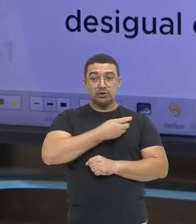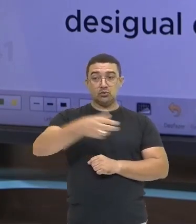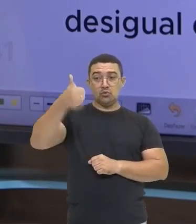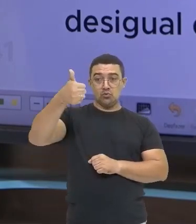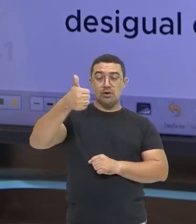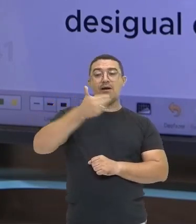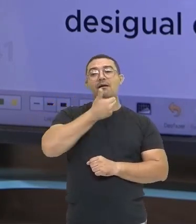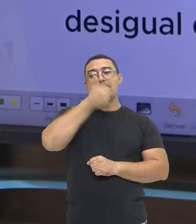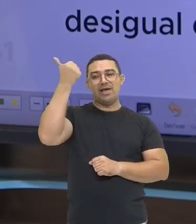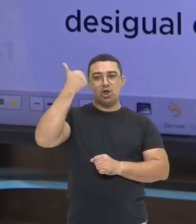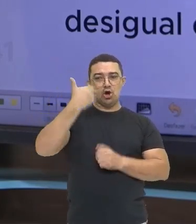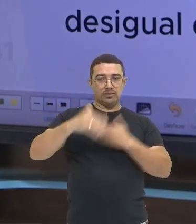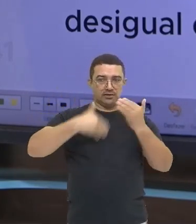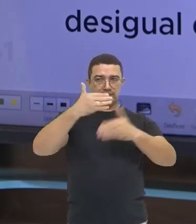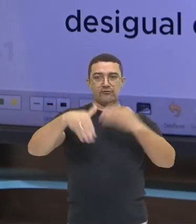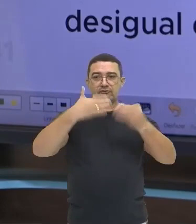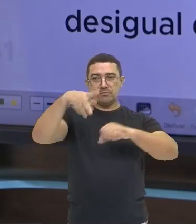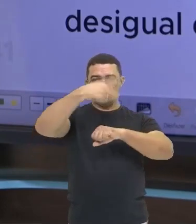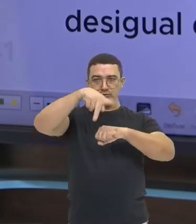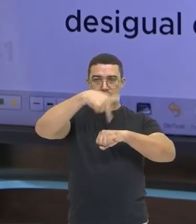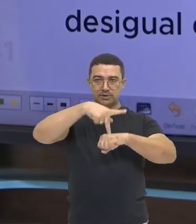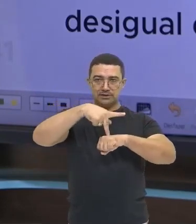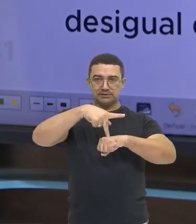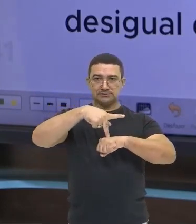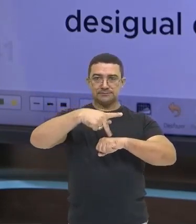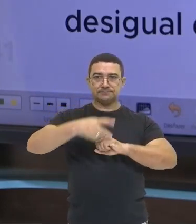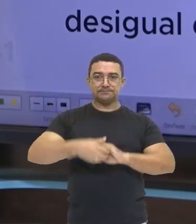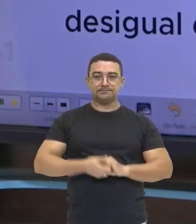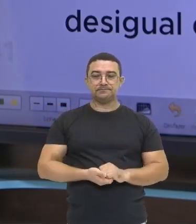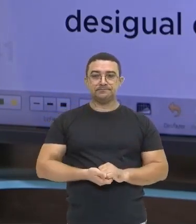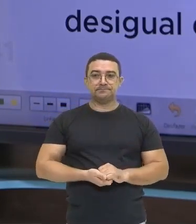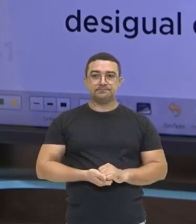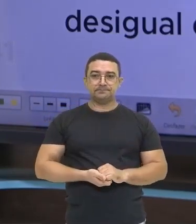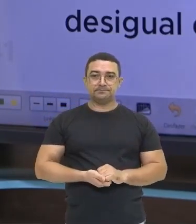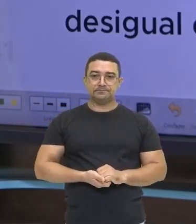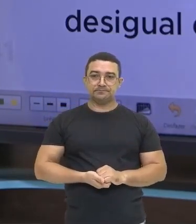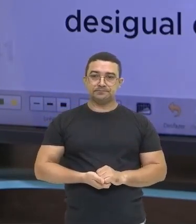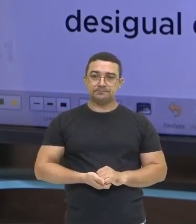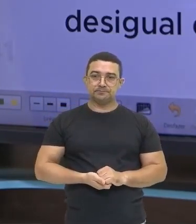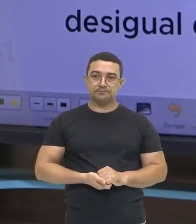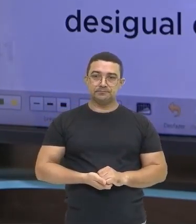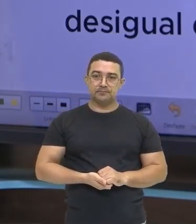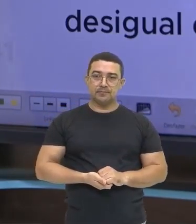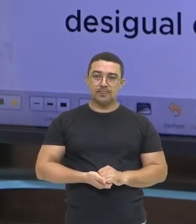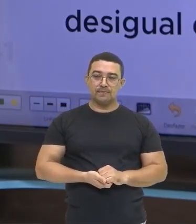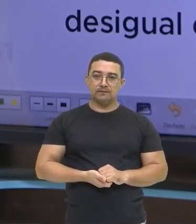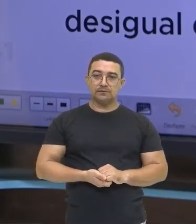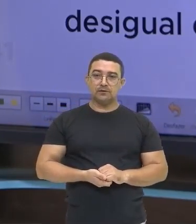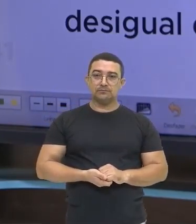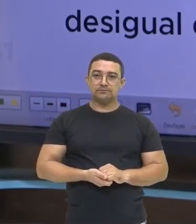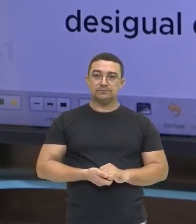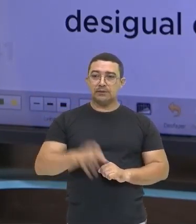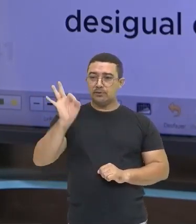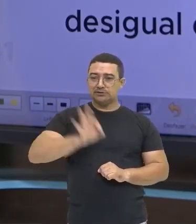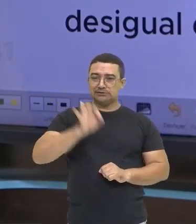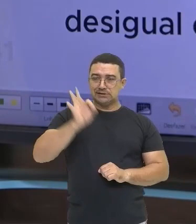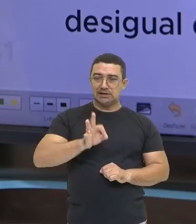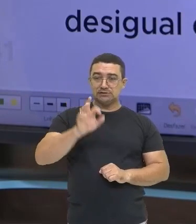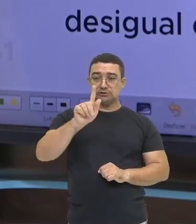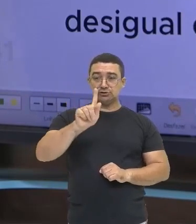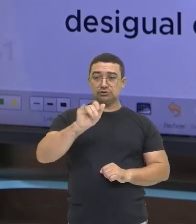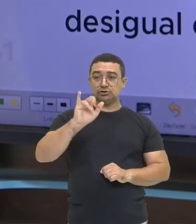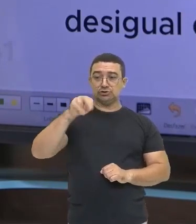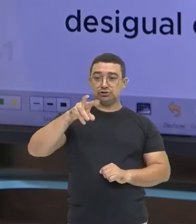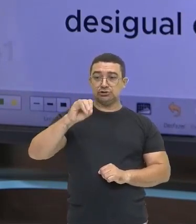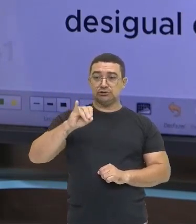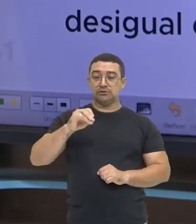o desenvolvimento desse lugar, desse país, dessa cidade, desse estado, tá certo? No índice de Gini, não. Quando você está mais perto